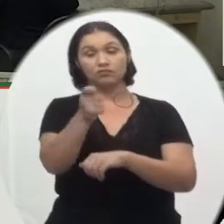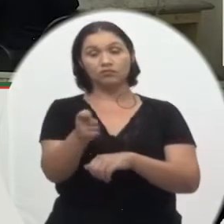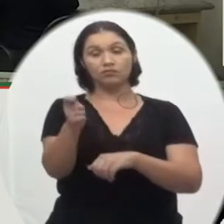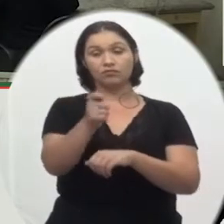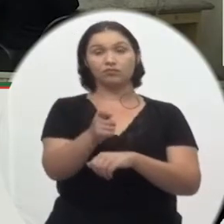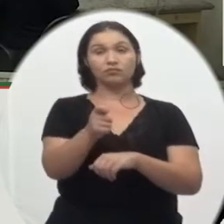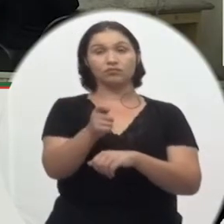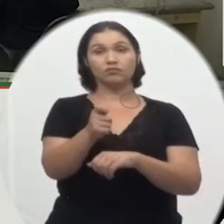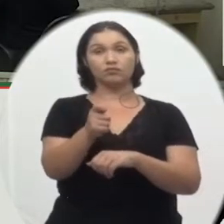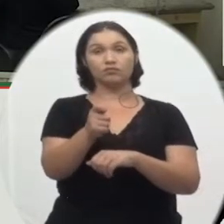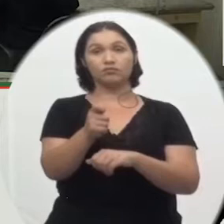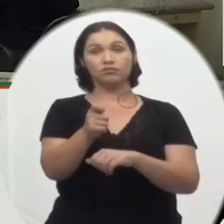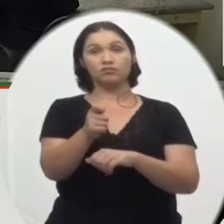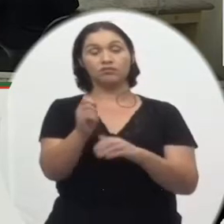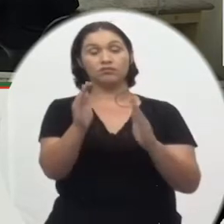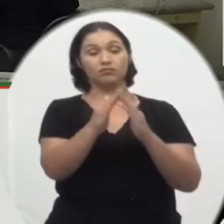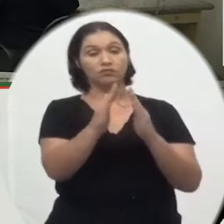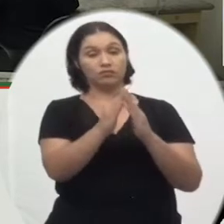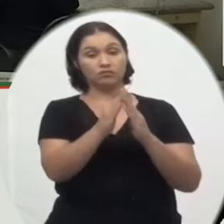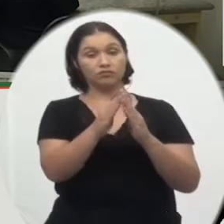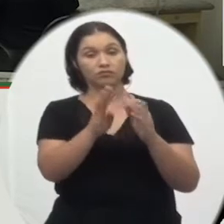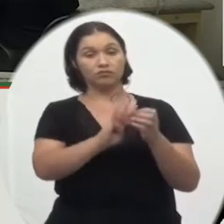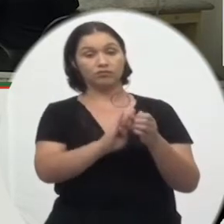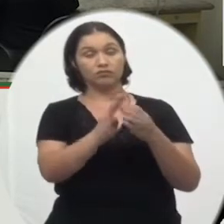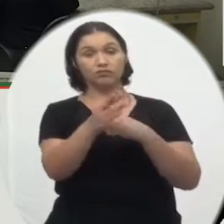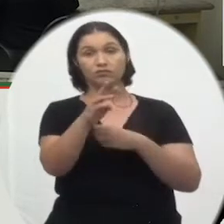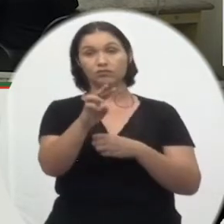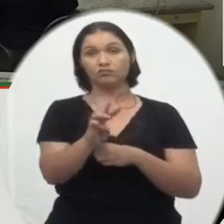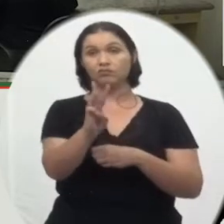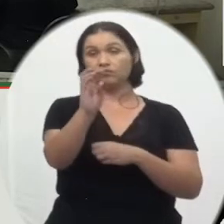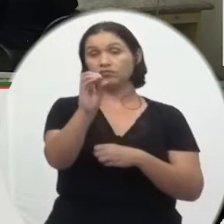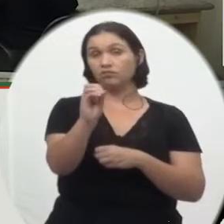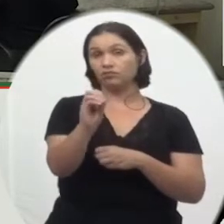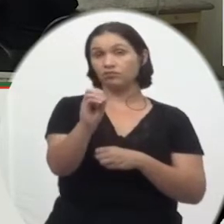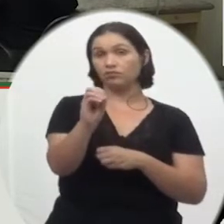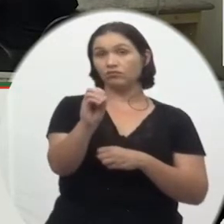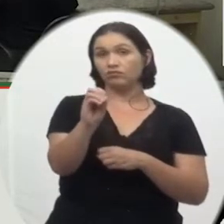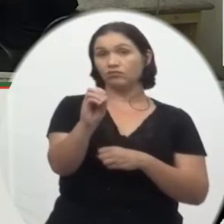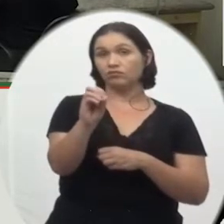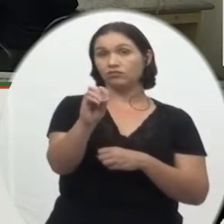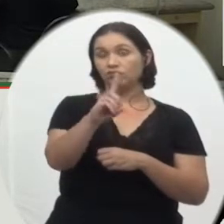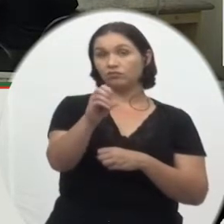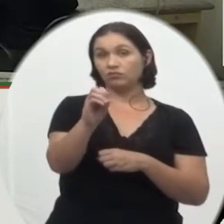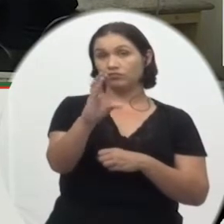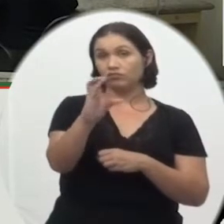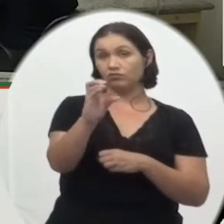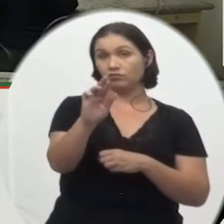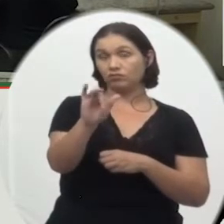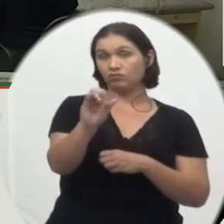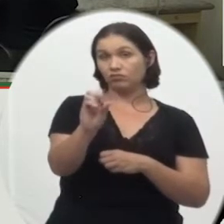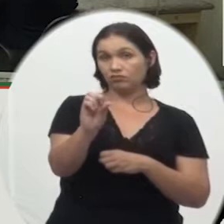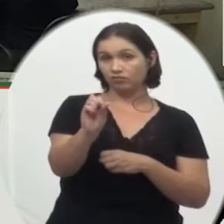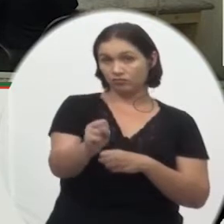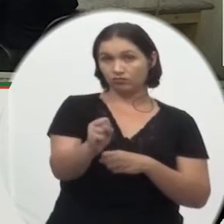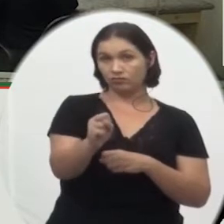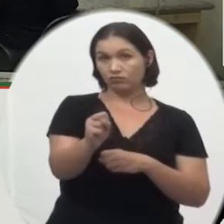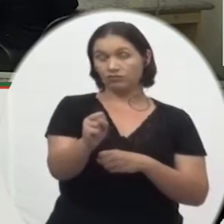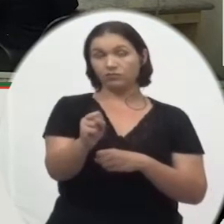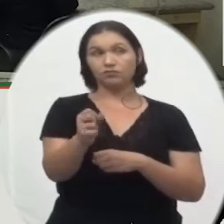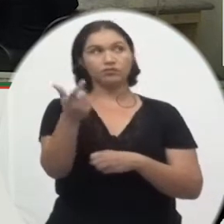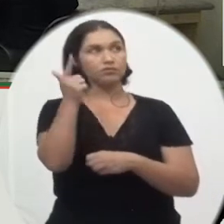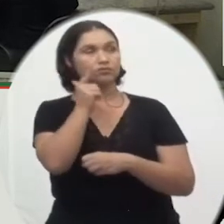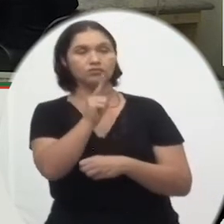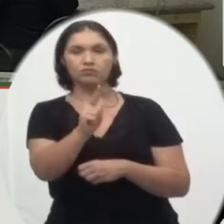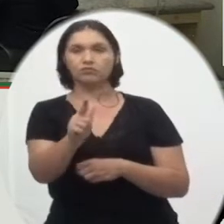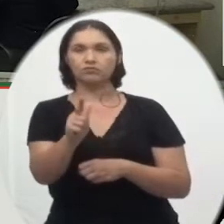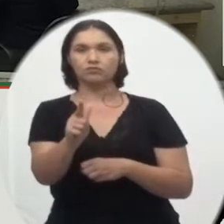Vozocris, eleita no dia 16/6/2018, tendo como presidente o senhor Valmir de Souza, não consegue regularizar a sua